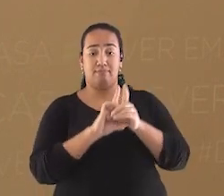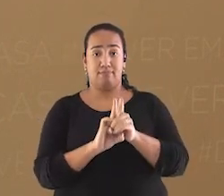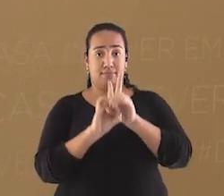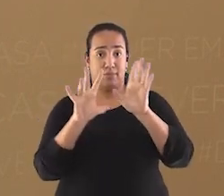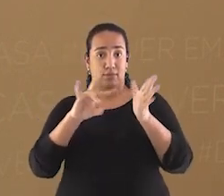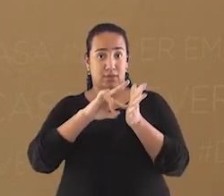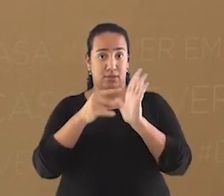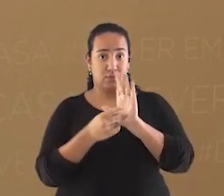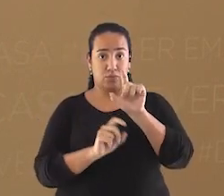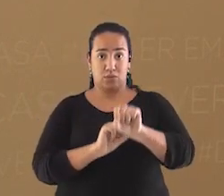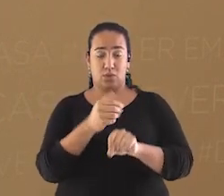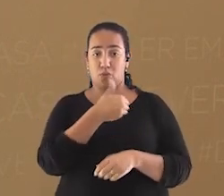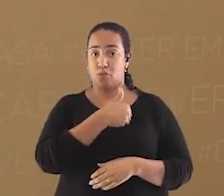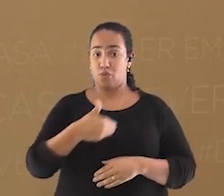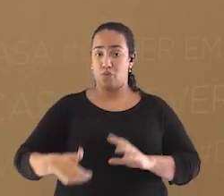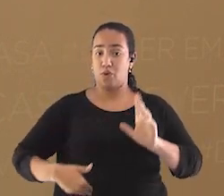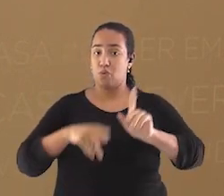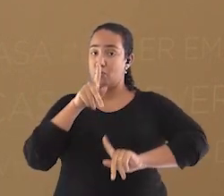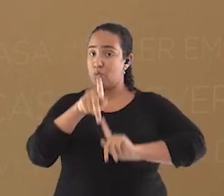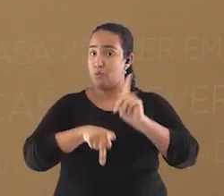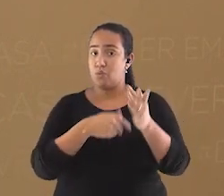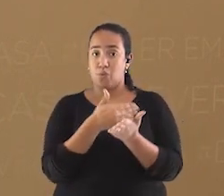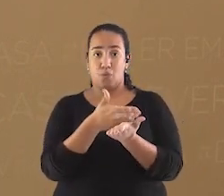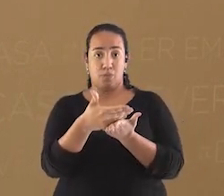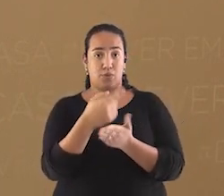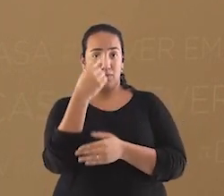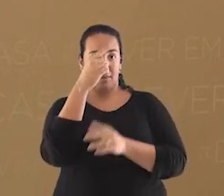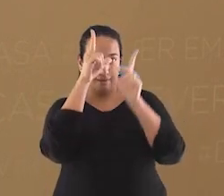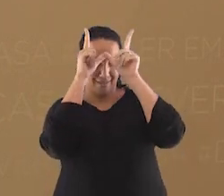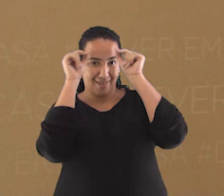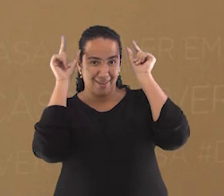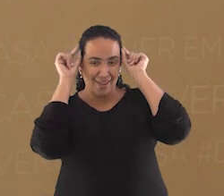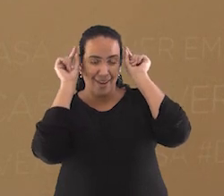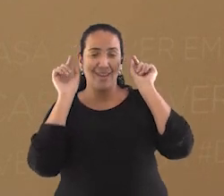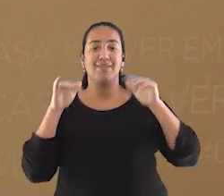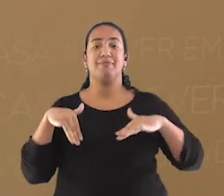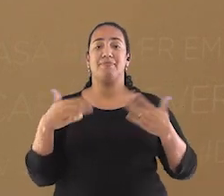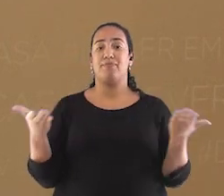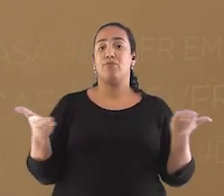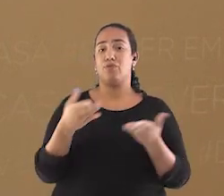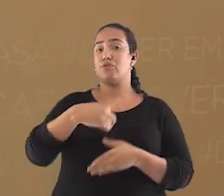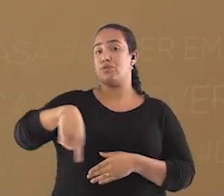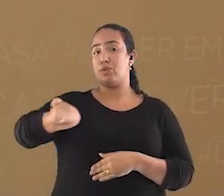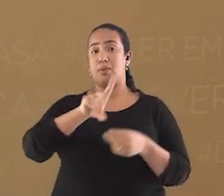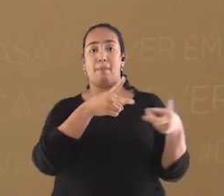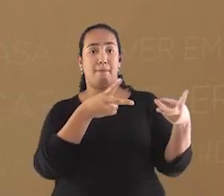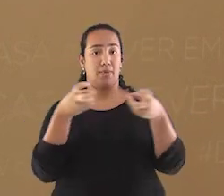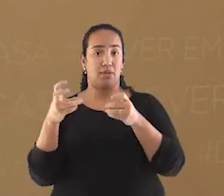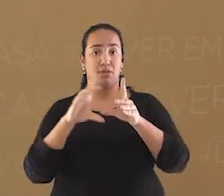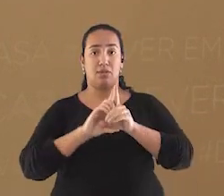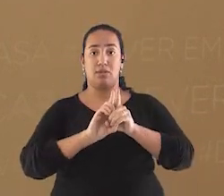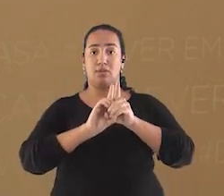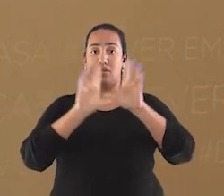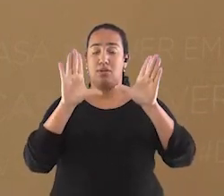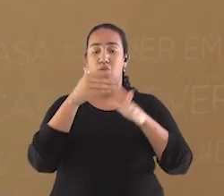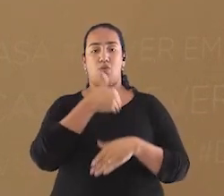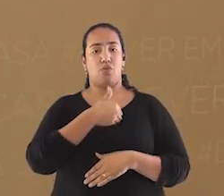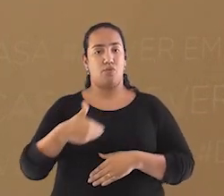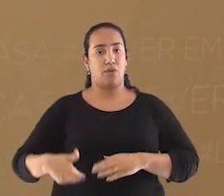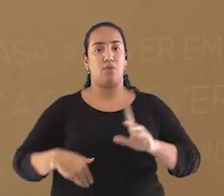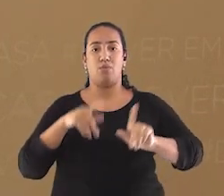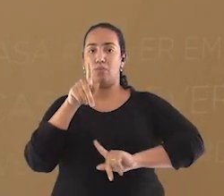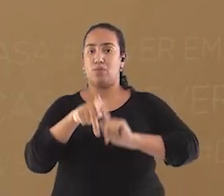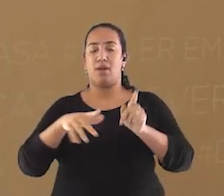Democracia significa governo popular e teve início na Grécia. Hoje podemos identificar a democracia, governo popular,